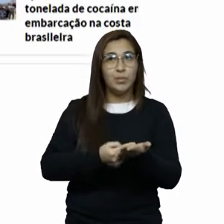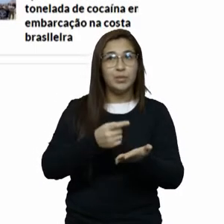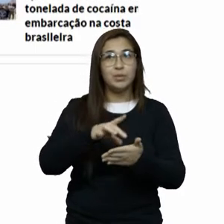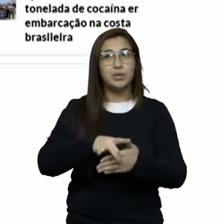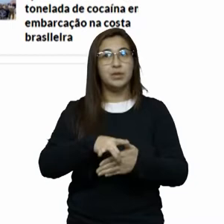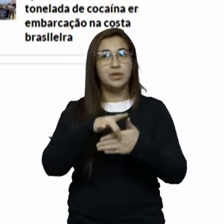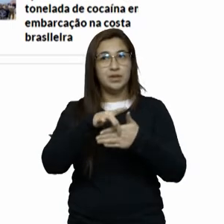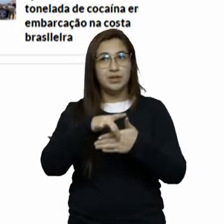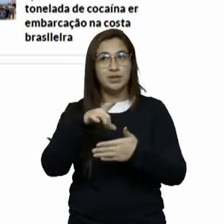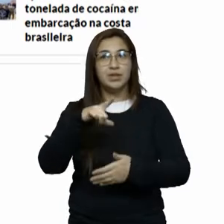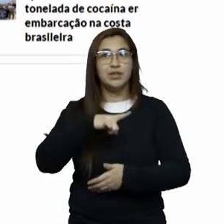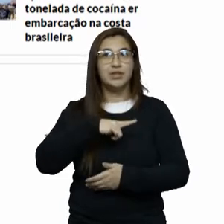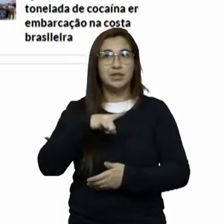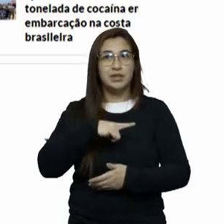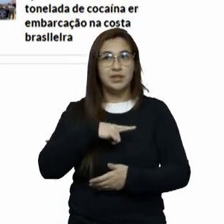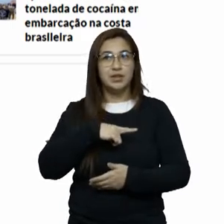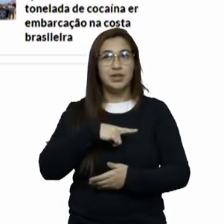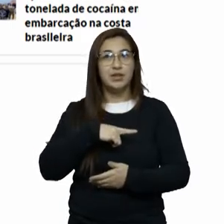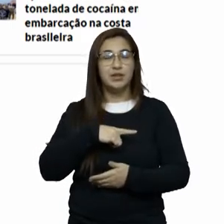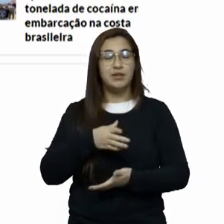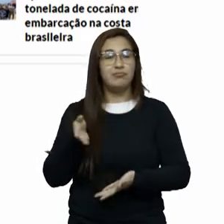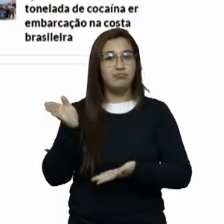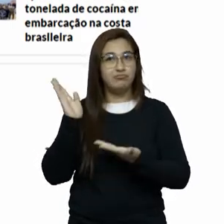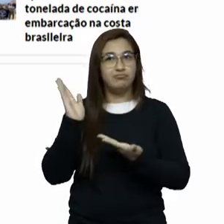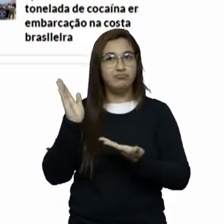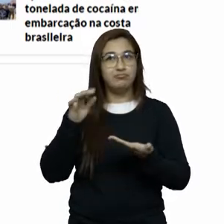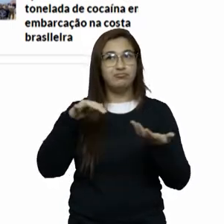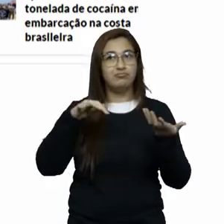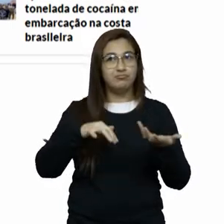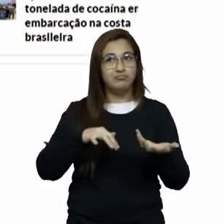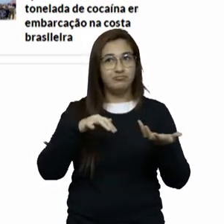existe no Congresso Nacional